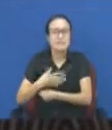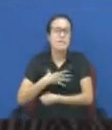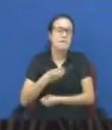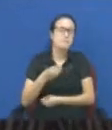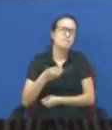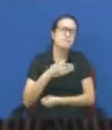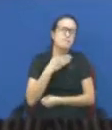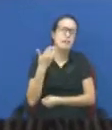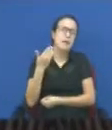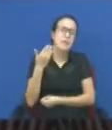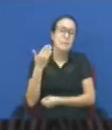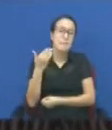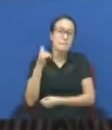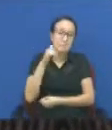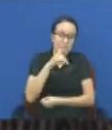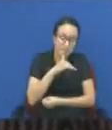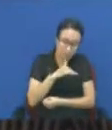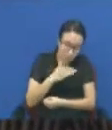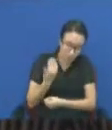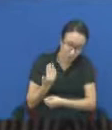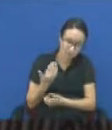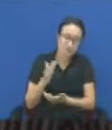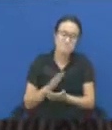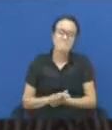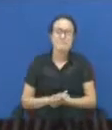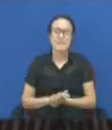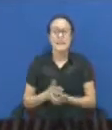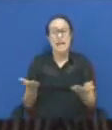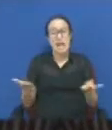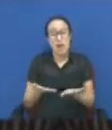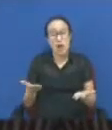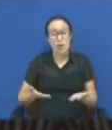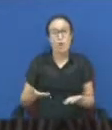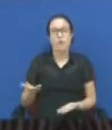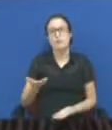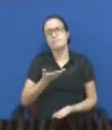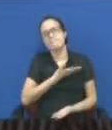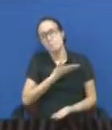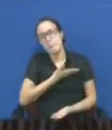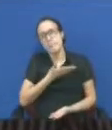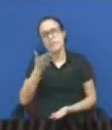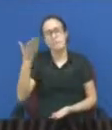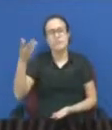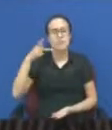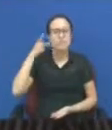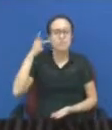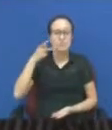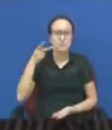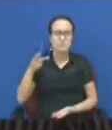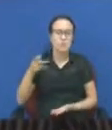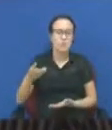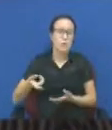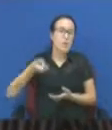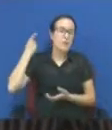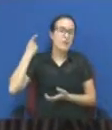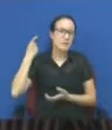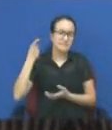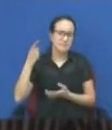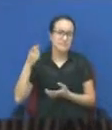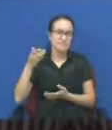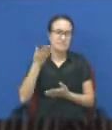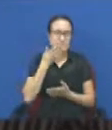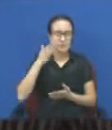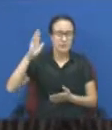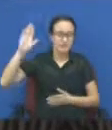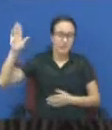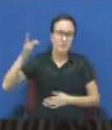ficar mais abalado emocionalmente. E agora vem o falecimento também do nosso ex-candidato a presidente. E